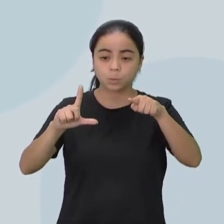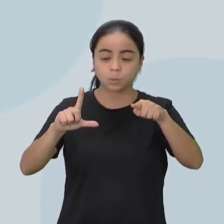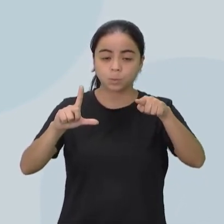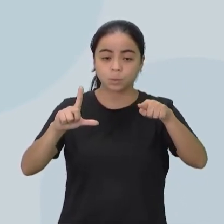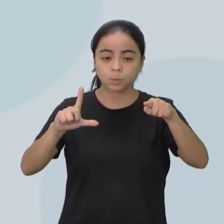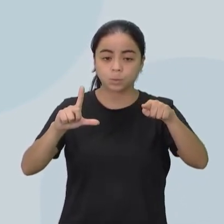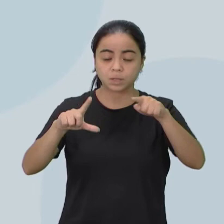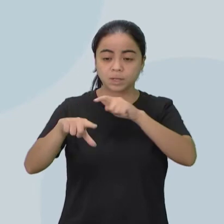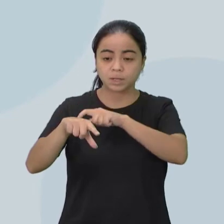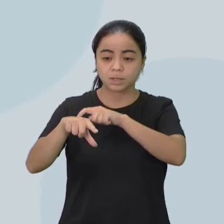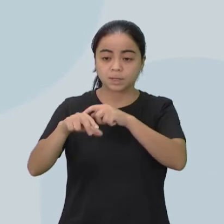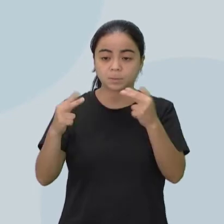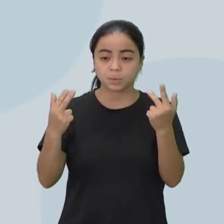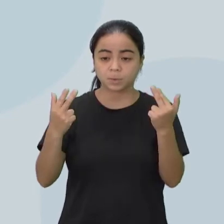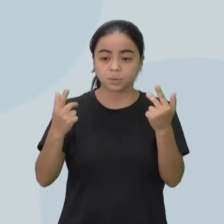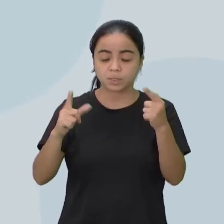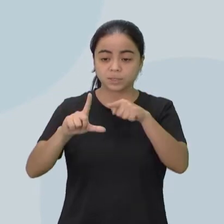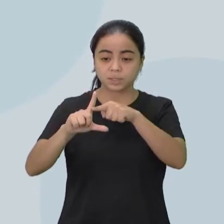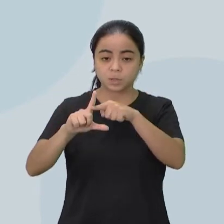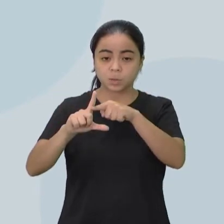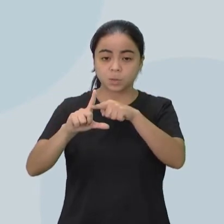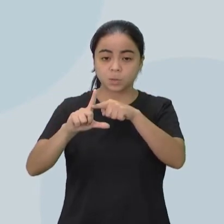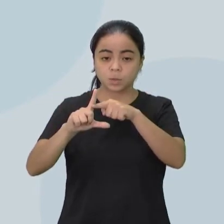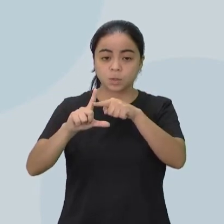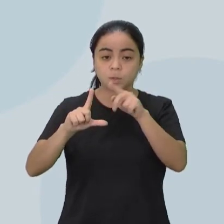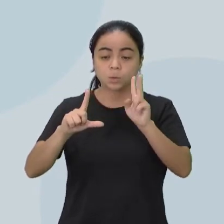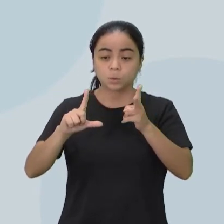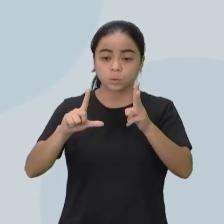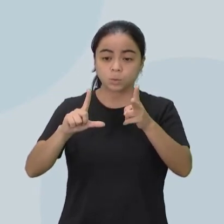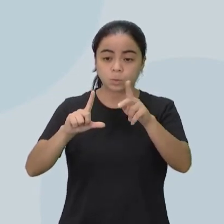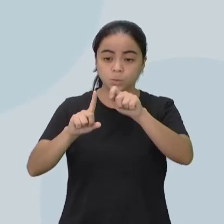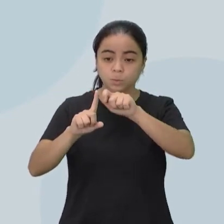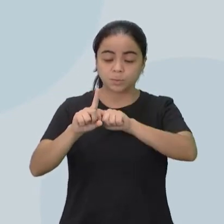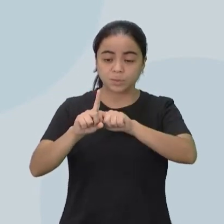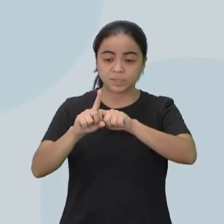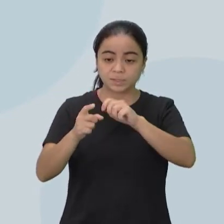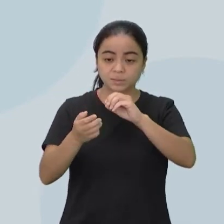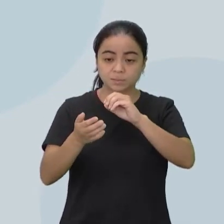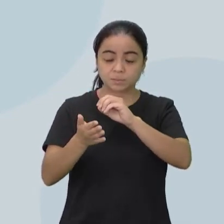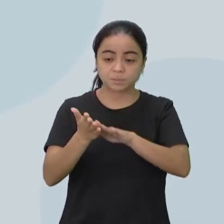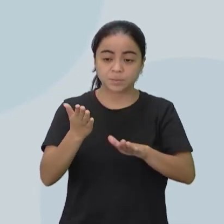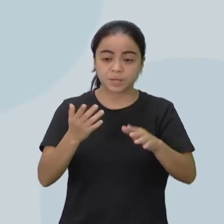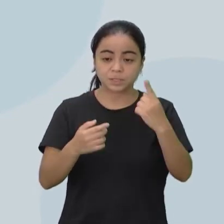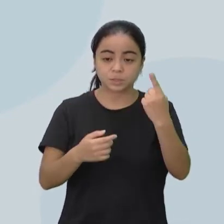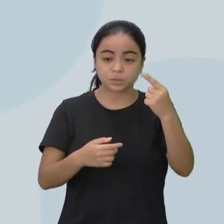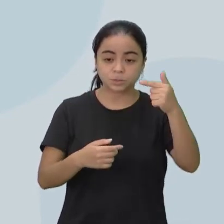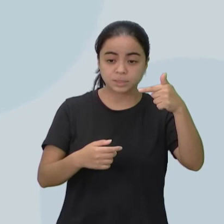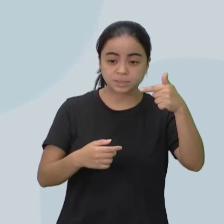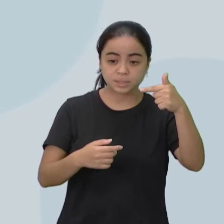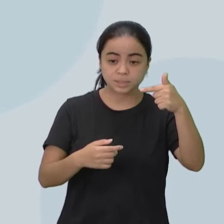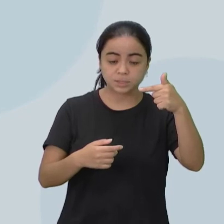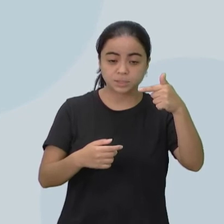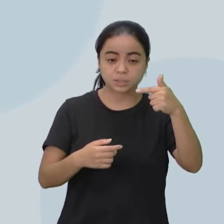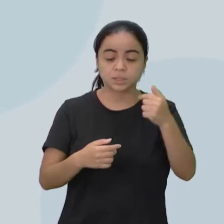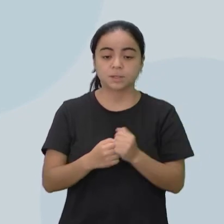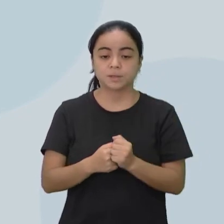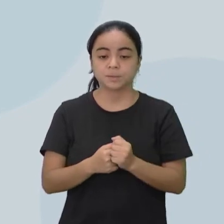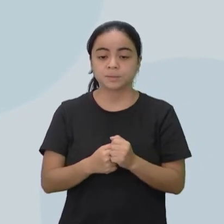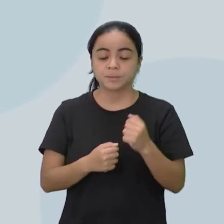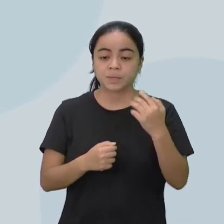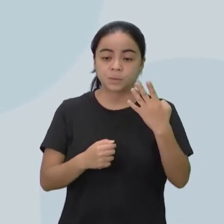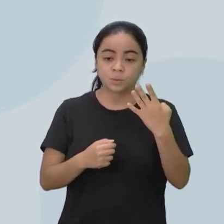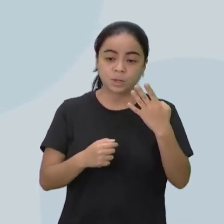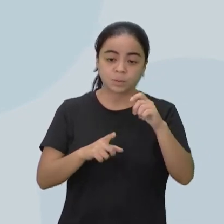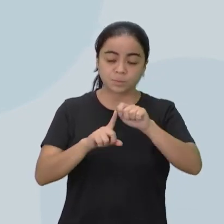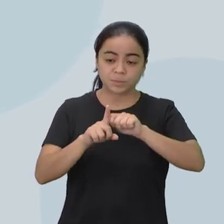em tempos iguais. Cada mês que passa, ele perde 17. Em 2 meses, ele vai perder o dobro, né? Vai perder 34